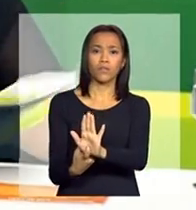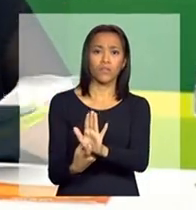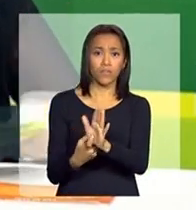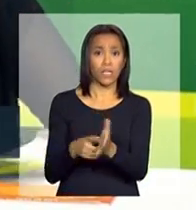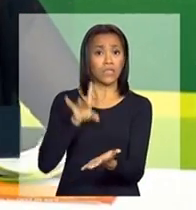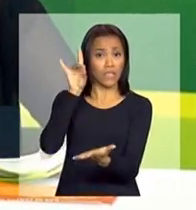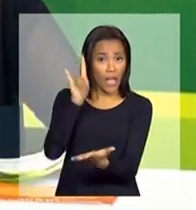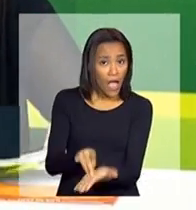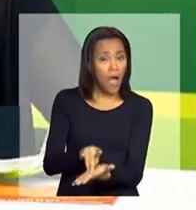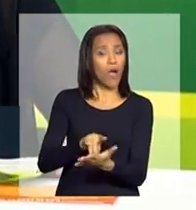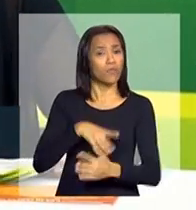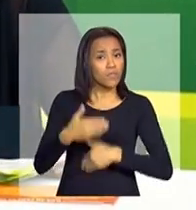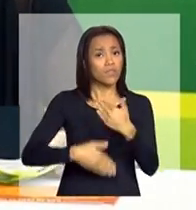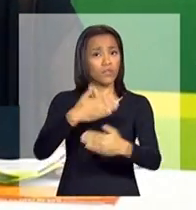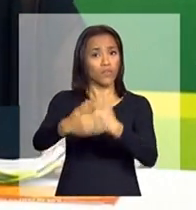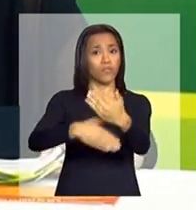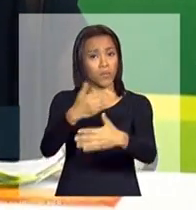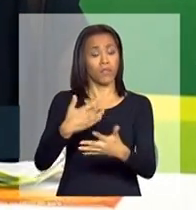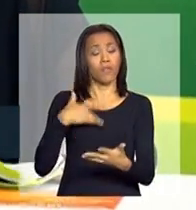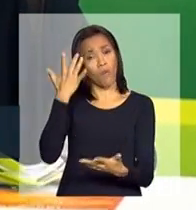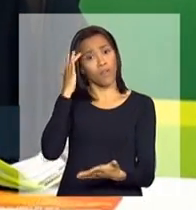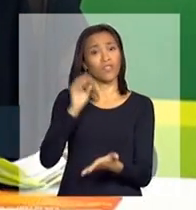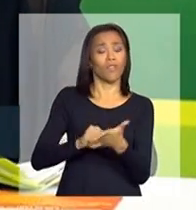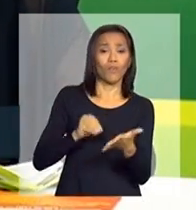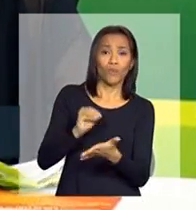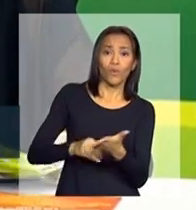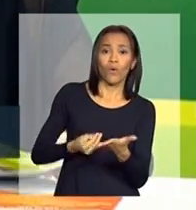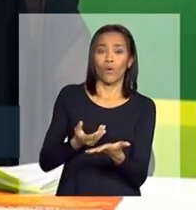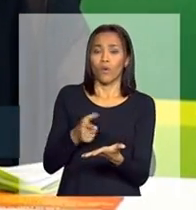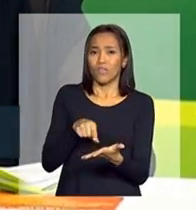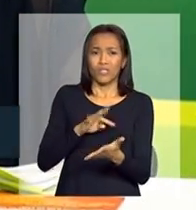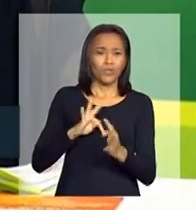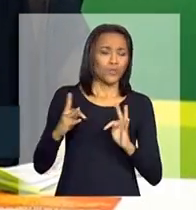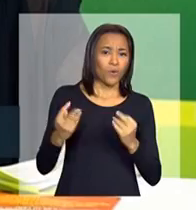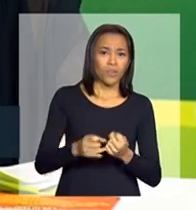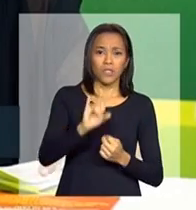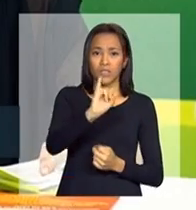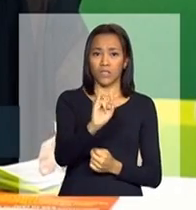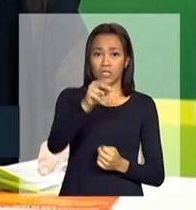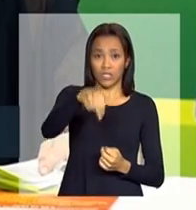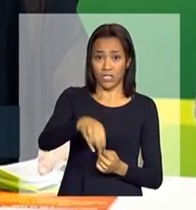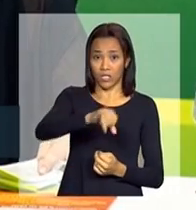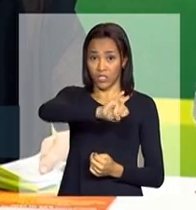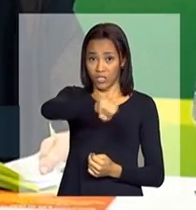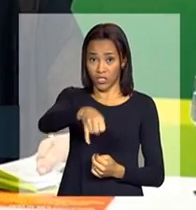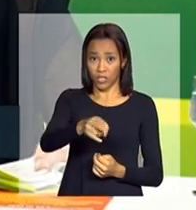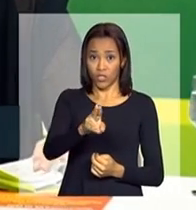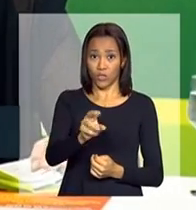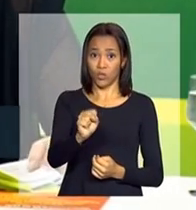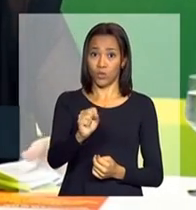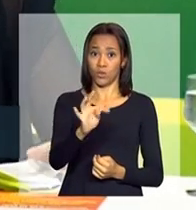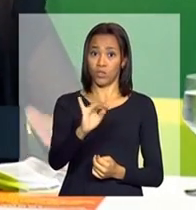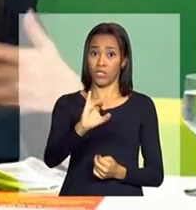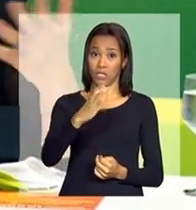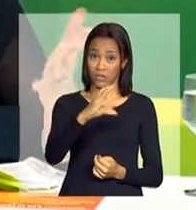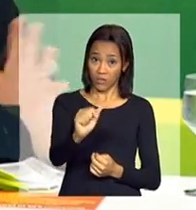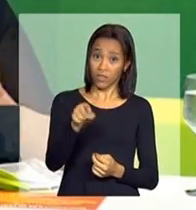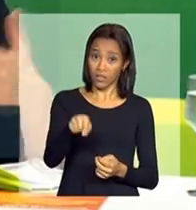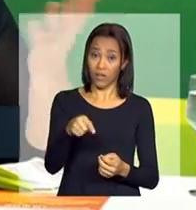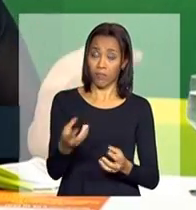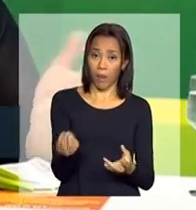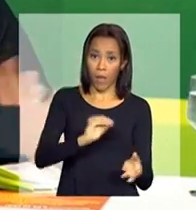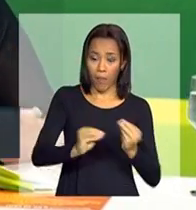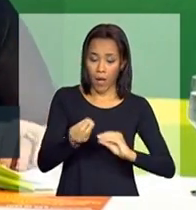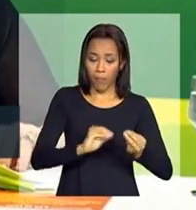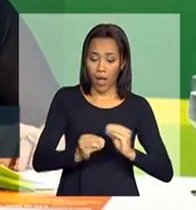esses avanços como são injustos eu acho que de todas as injustiças que se cometem com a construção desses indicadores as